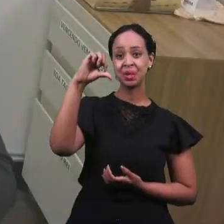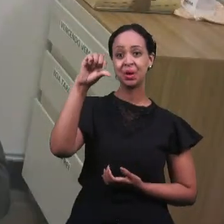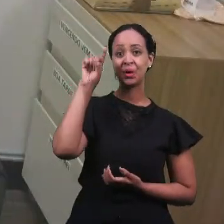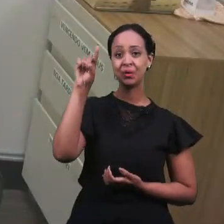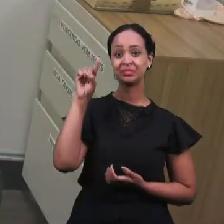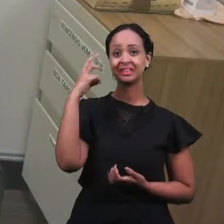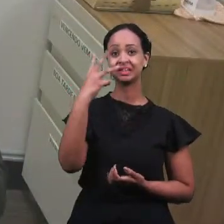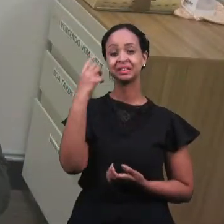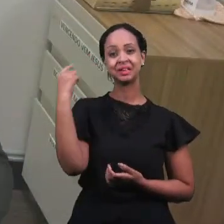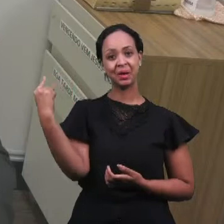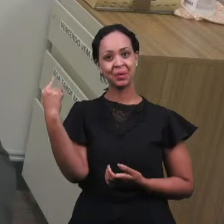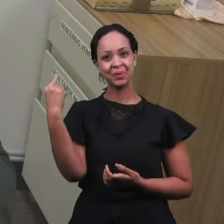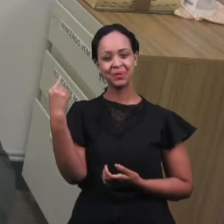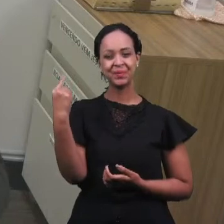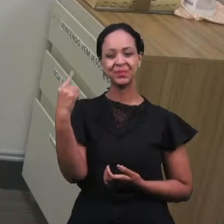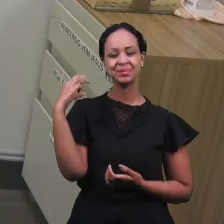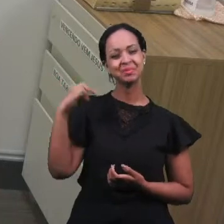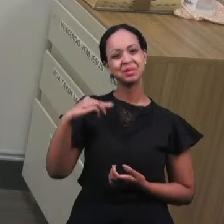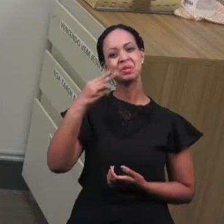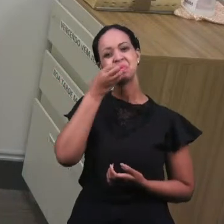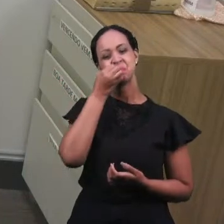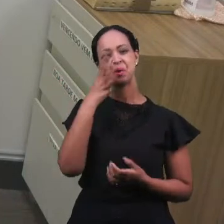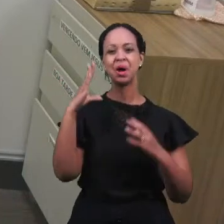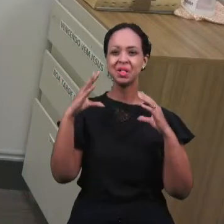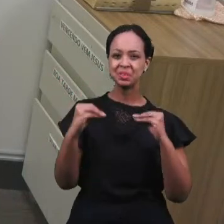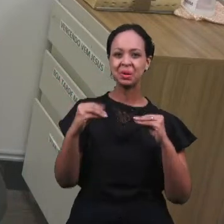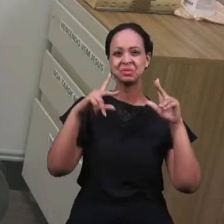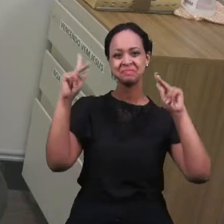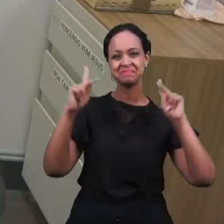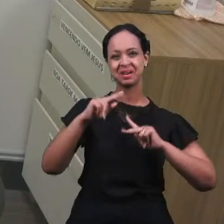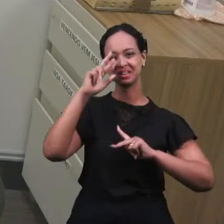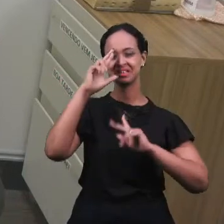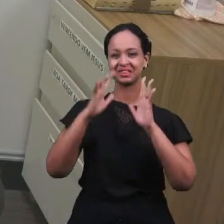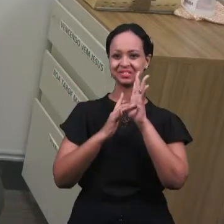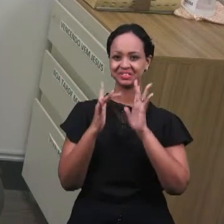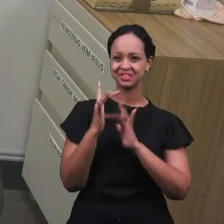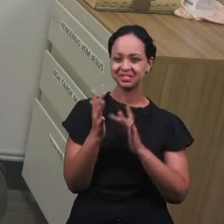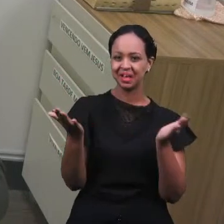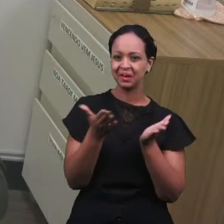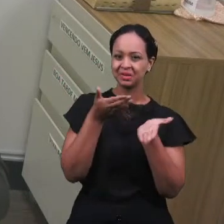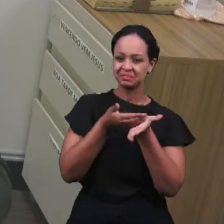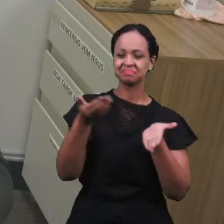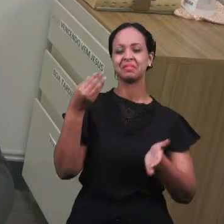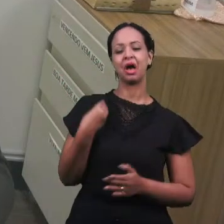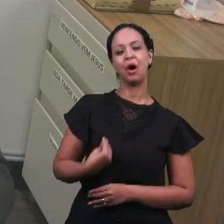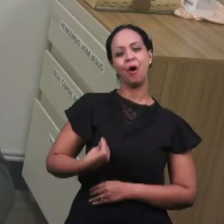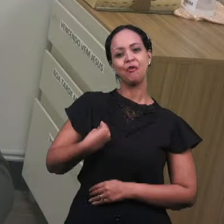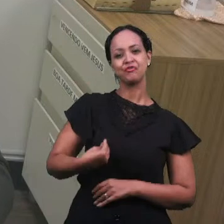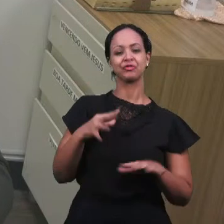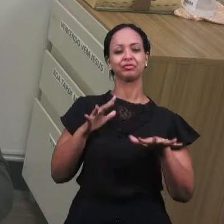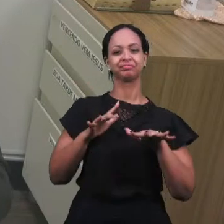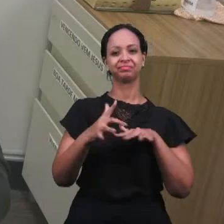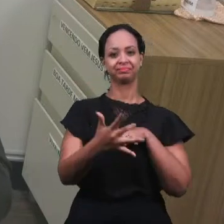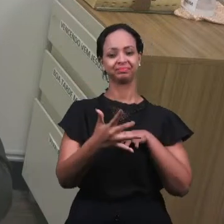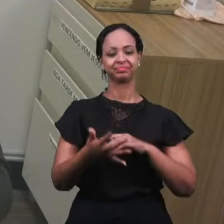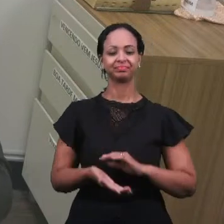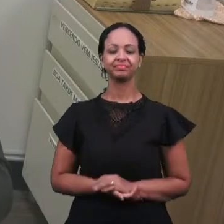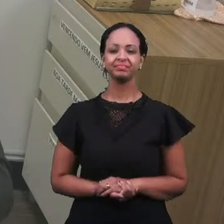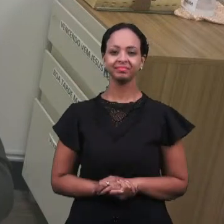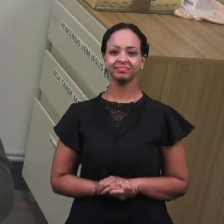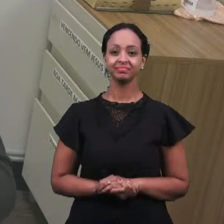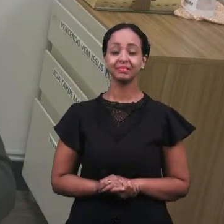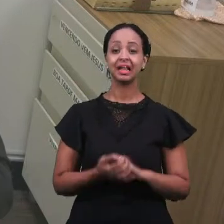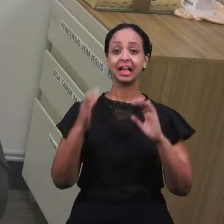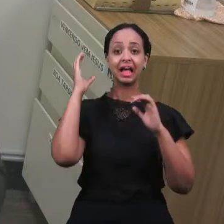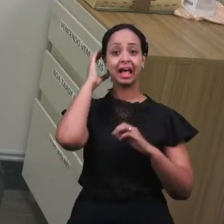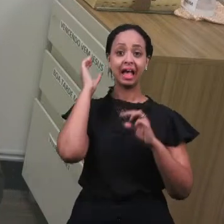19:31, horário de Brasília. Boa noite, a paz do Senhor Jesus. A partir de agora estamos entrando no ar ao vivo pelas nossas plataformas digitais, pela